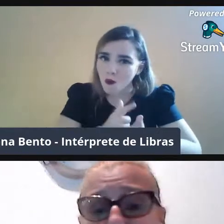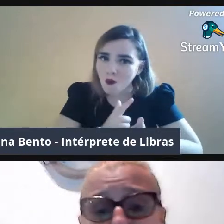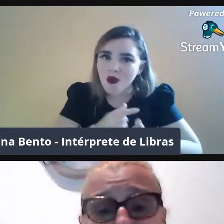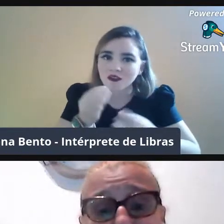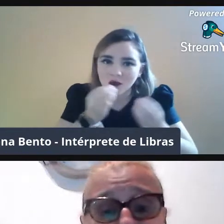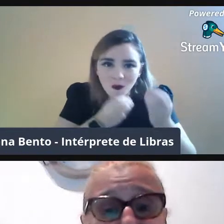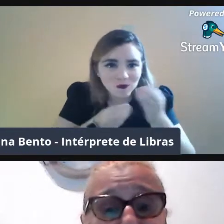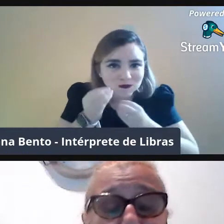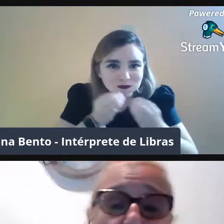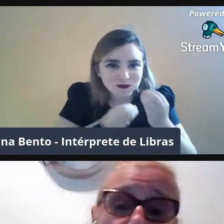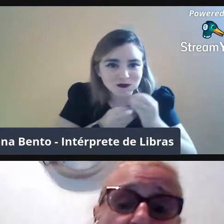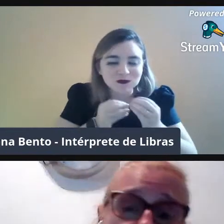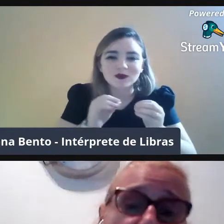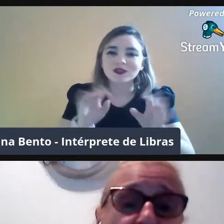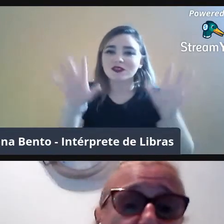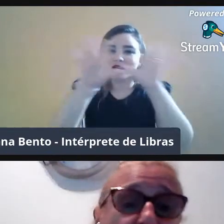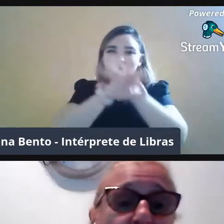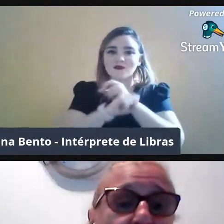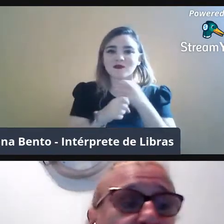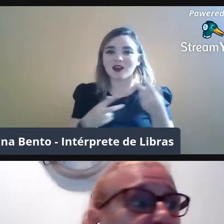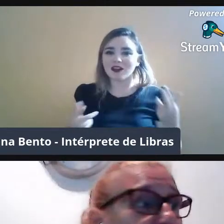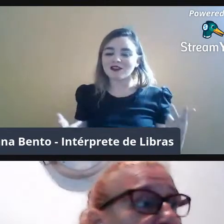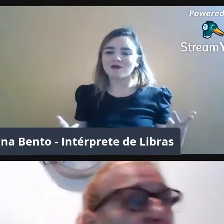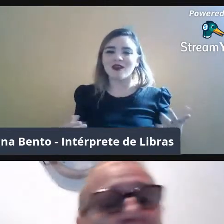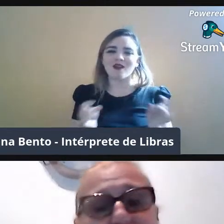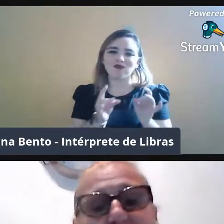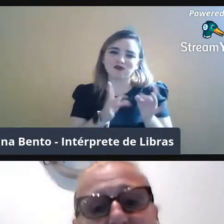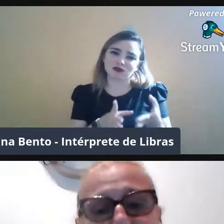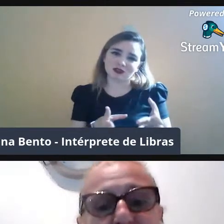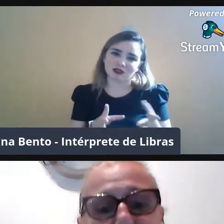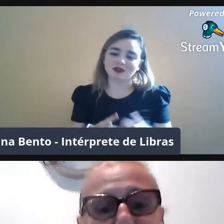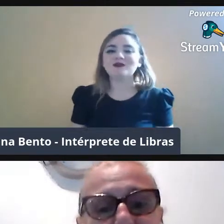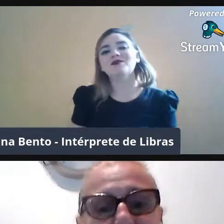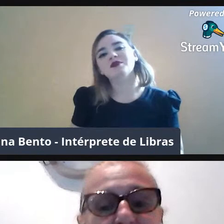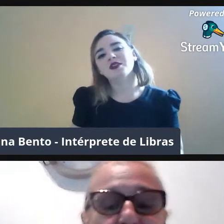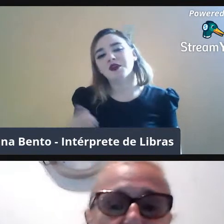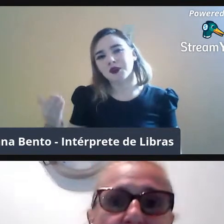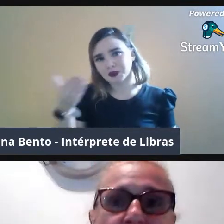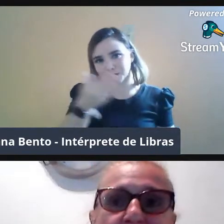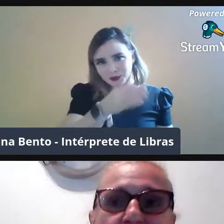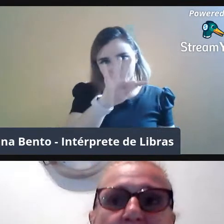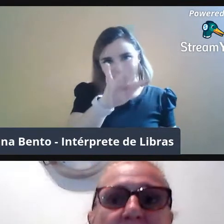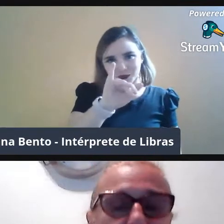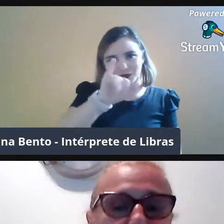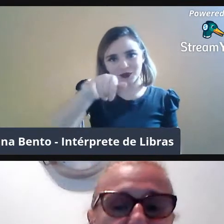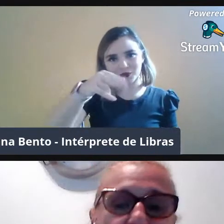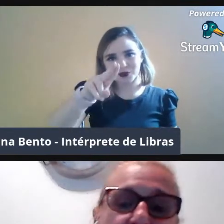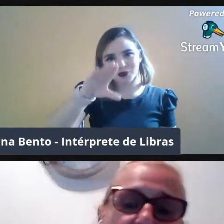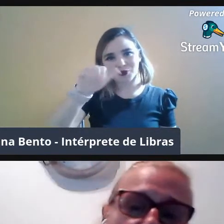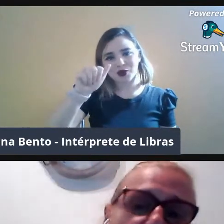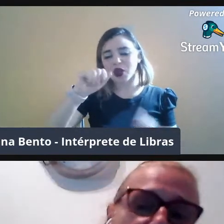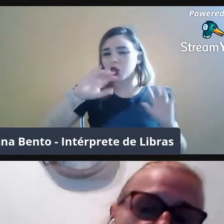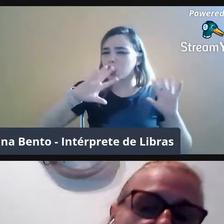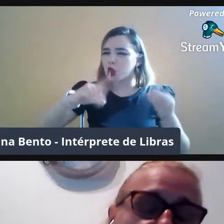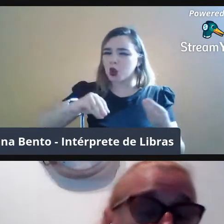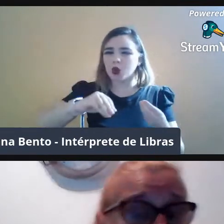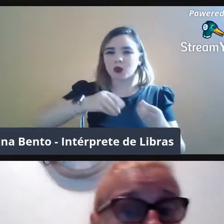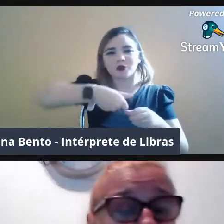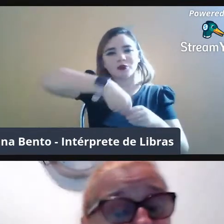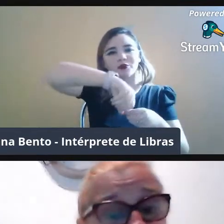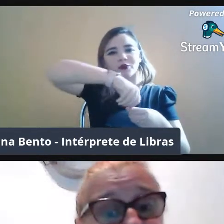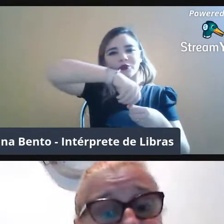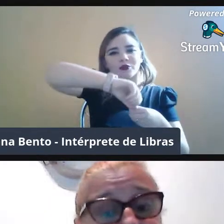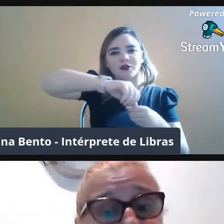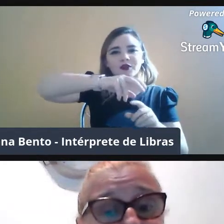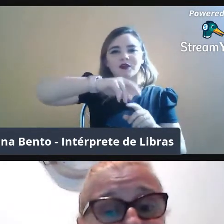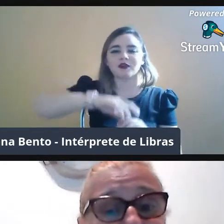animais abandonados. Era uma amiga minha que trabalhava e eu levava para Tijuca todas as tampinhas. E todos os